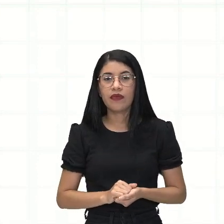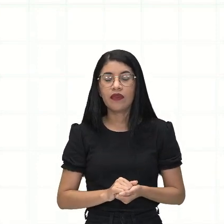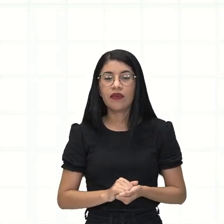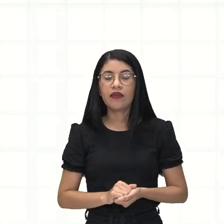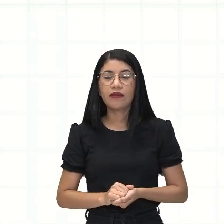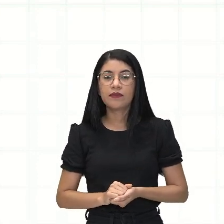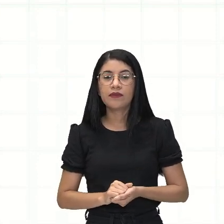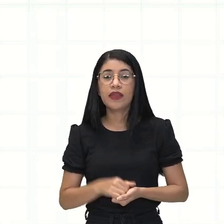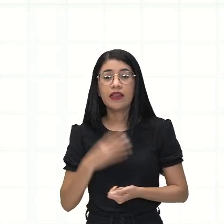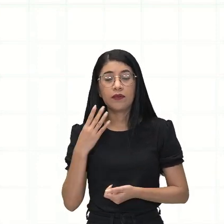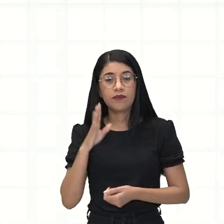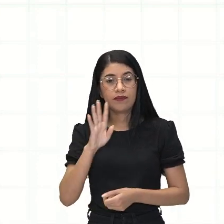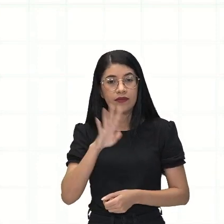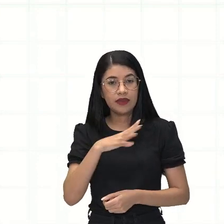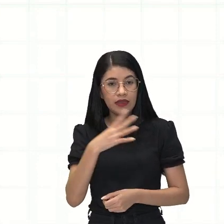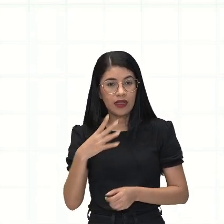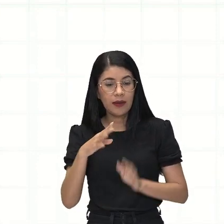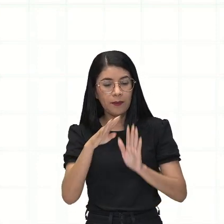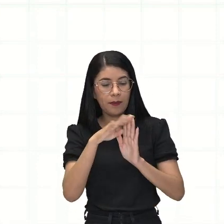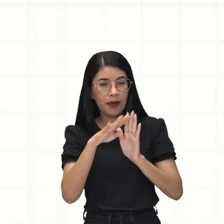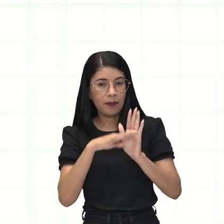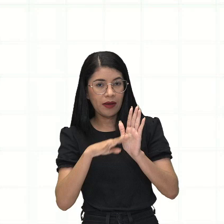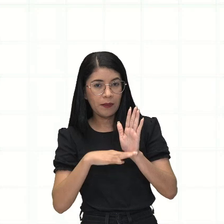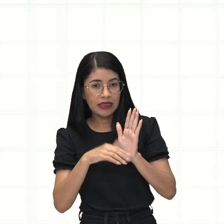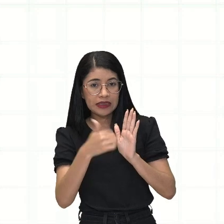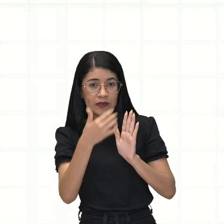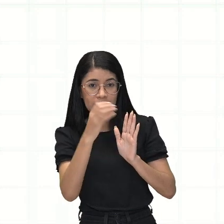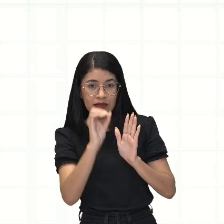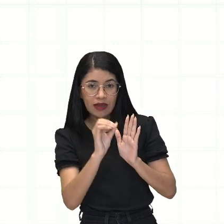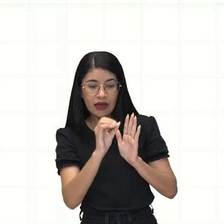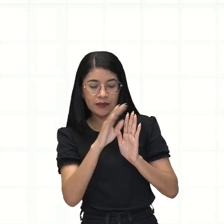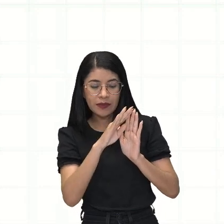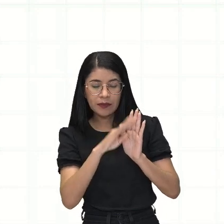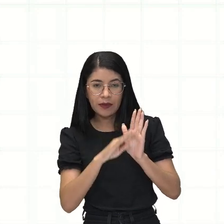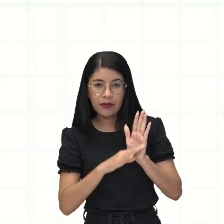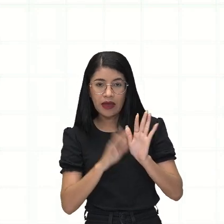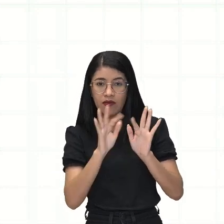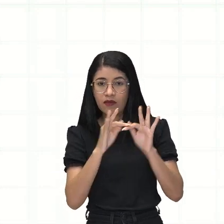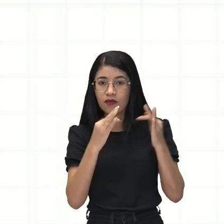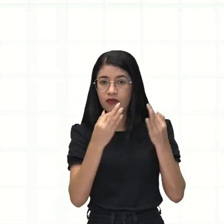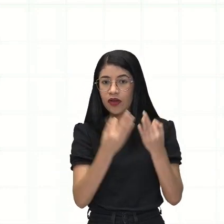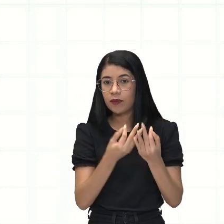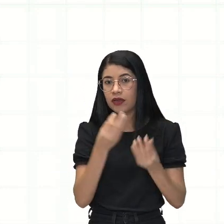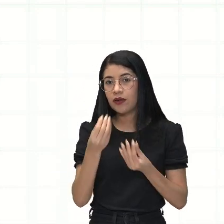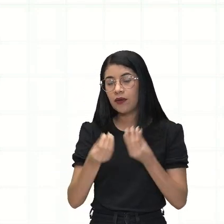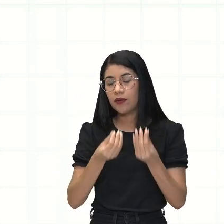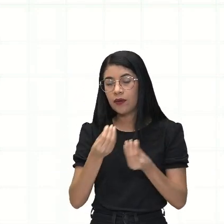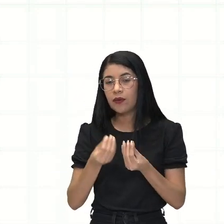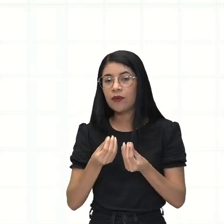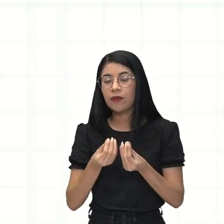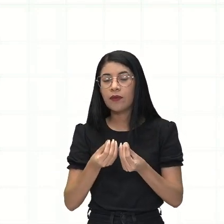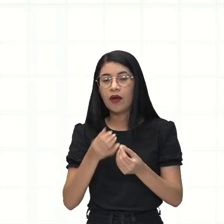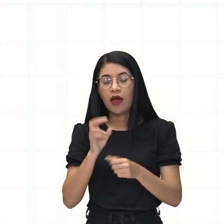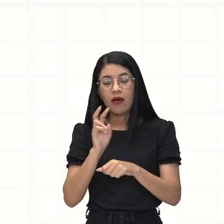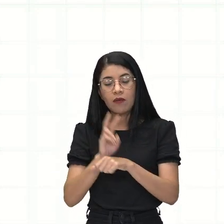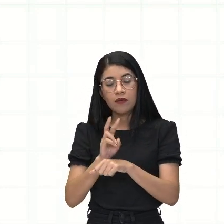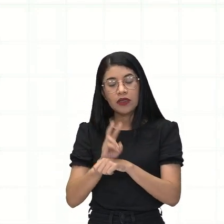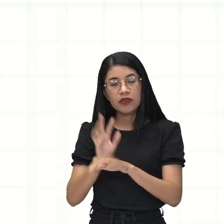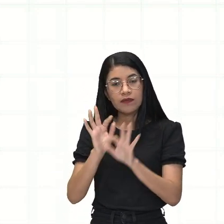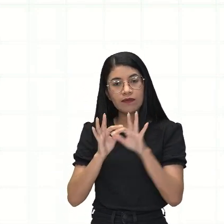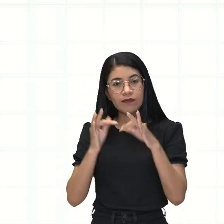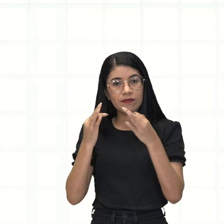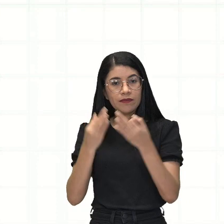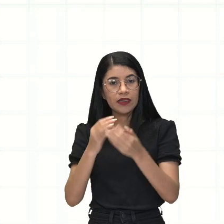esse quadro de 10 passos com a família, 10 passos para proteger sua família contra